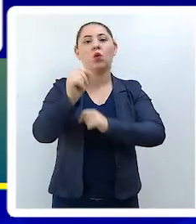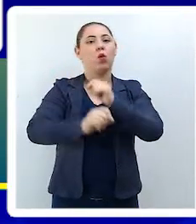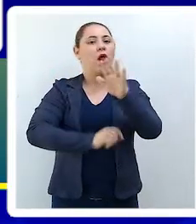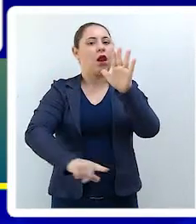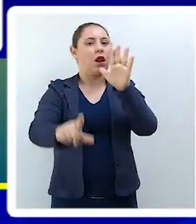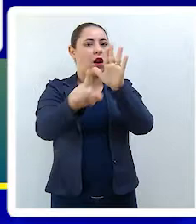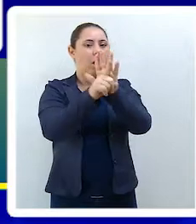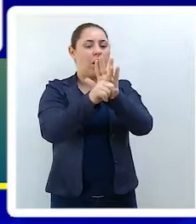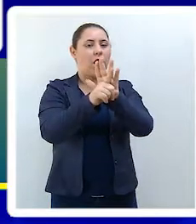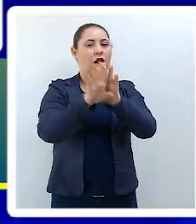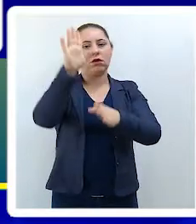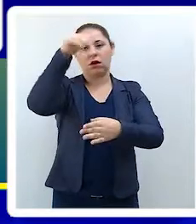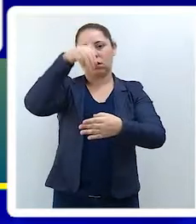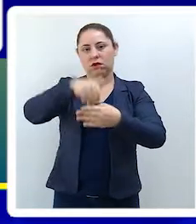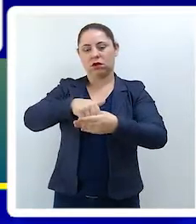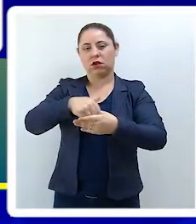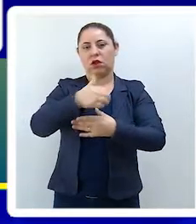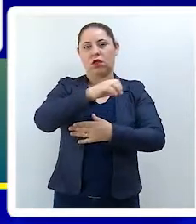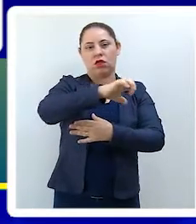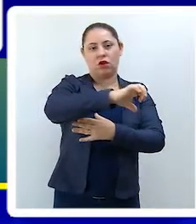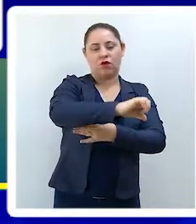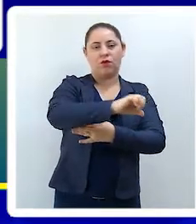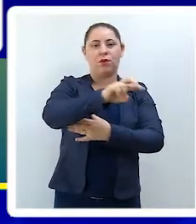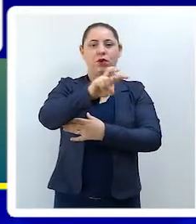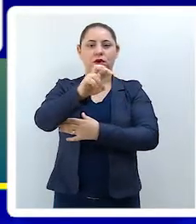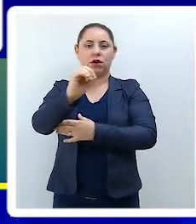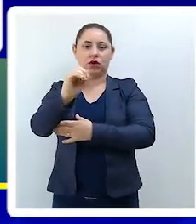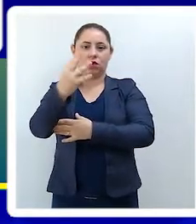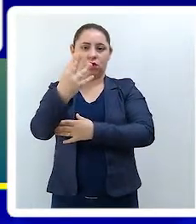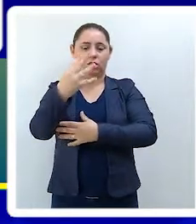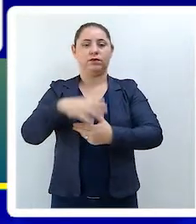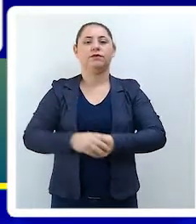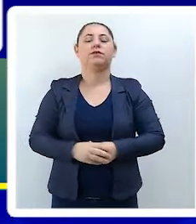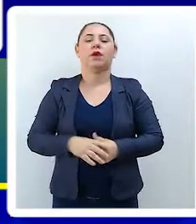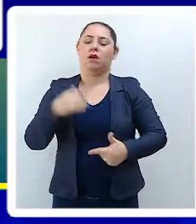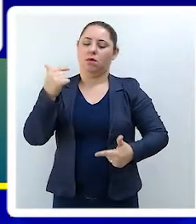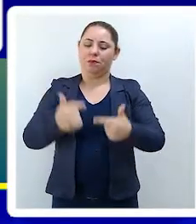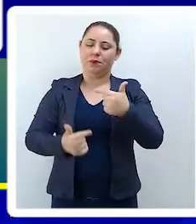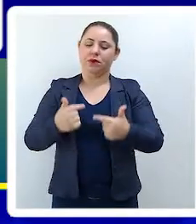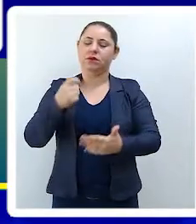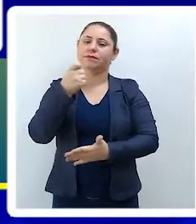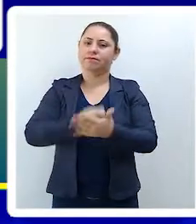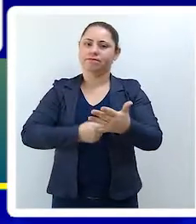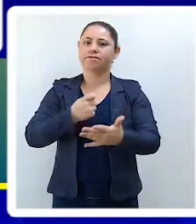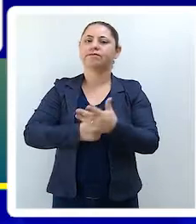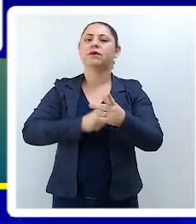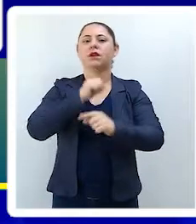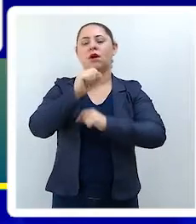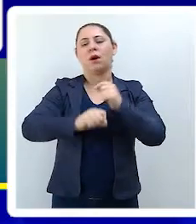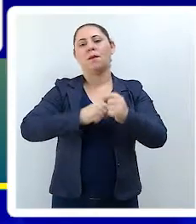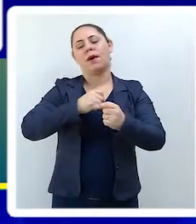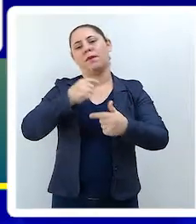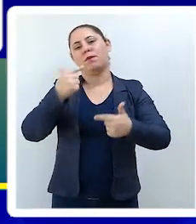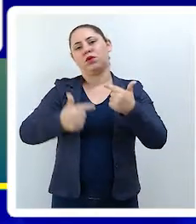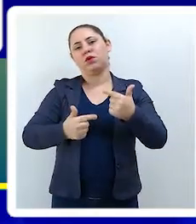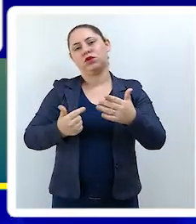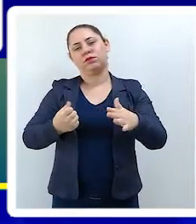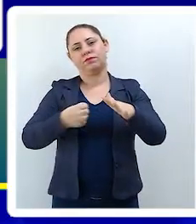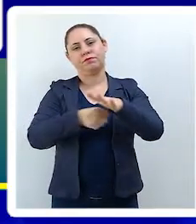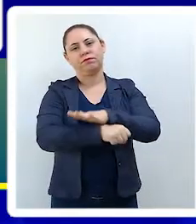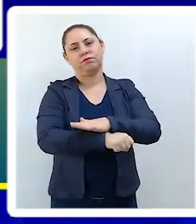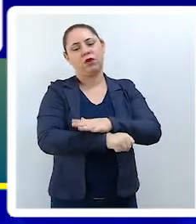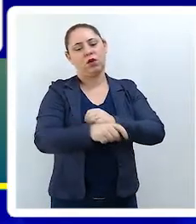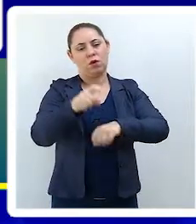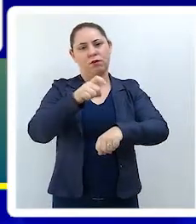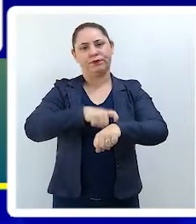no que está disposto na lei das eleições, na lei 9.504. Então, é uma política afirmativa, é uma política que foi